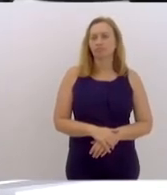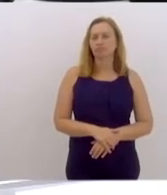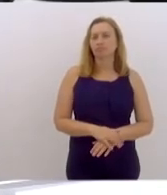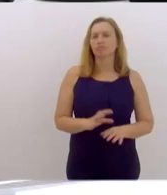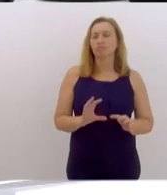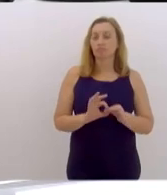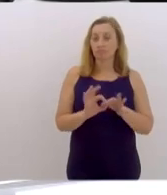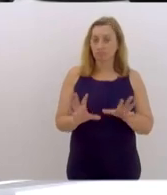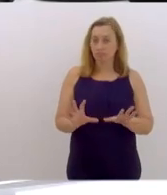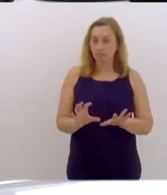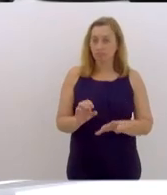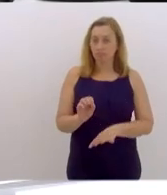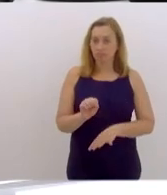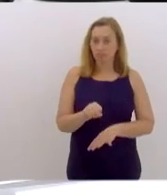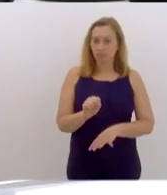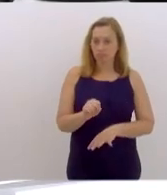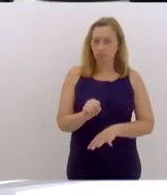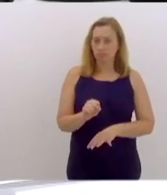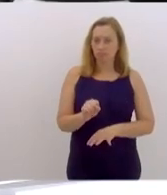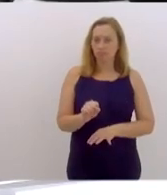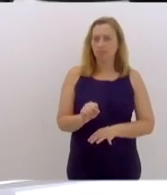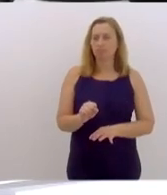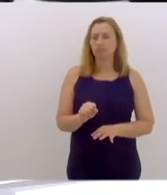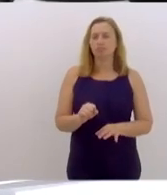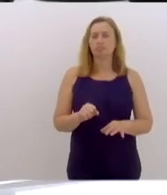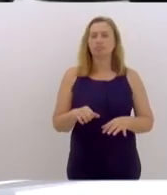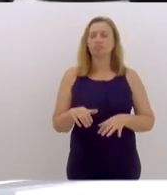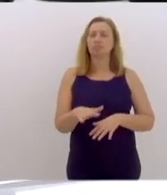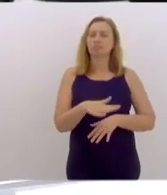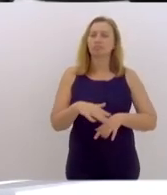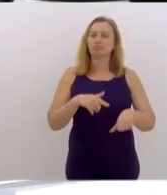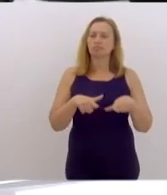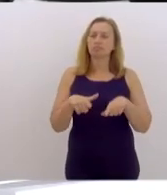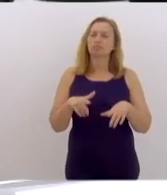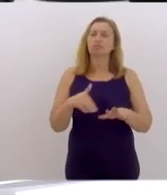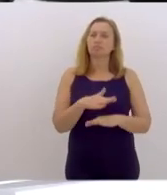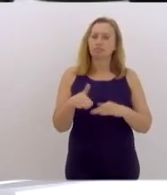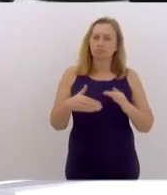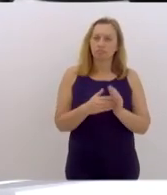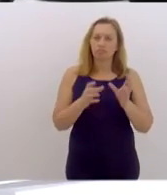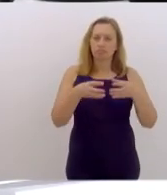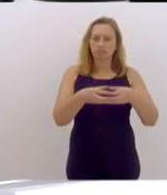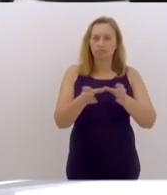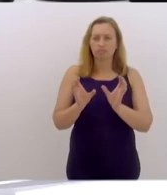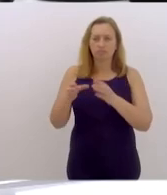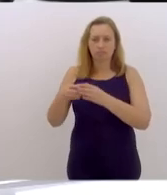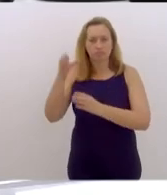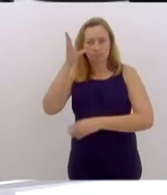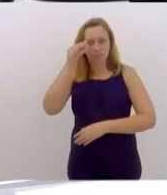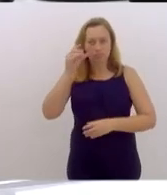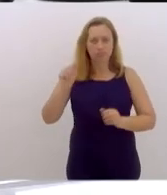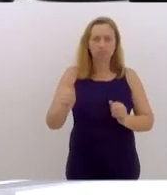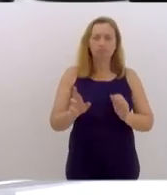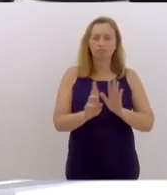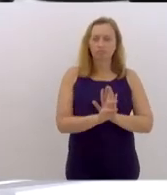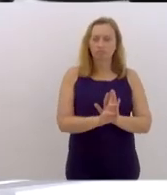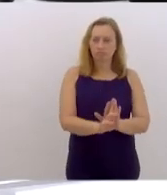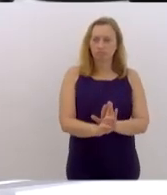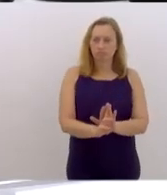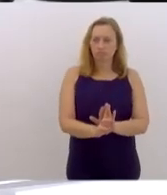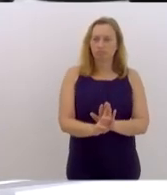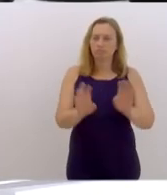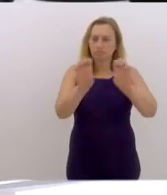deliberativo e essa esse grupo de trabalho já que todos os grupos de interesses estarão representados